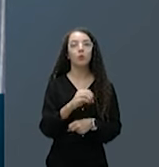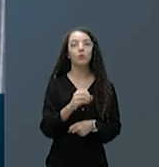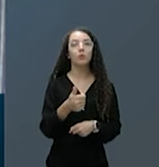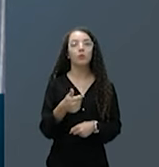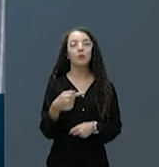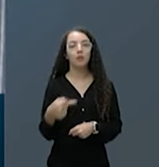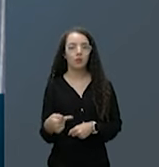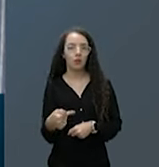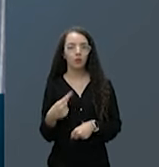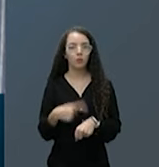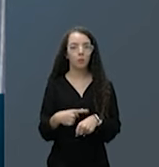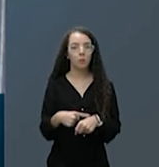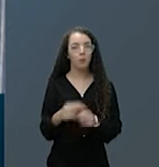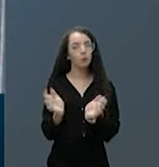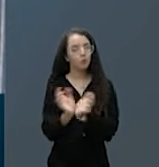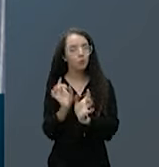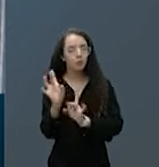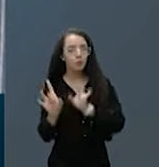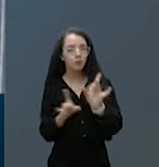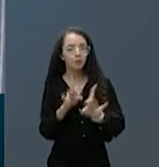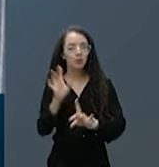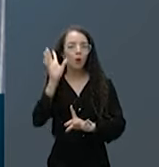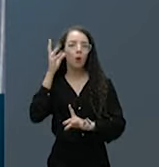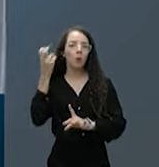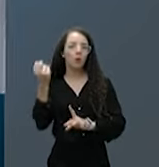o julgamento do ARESP